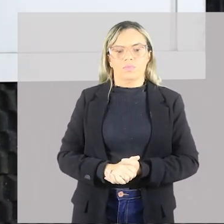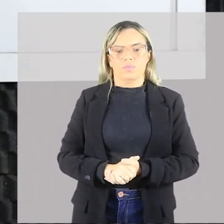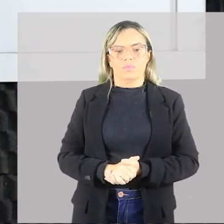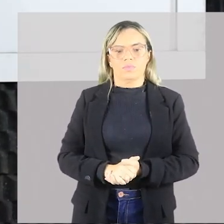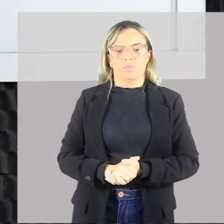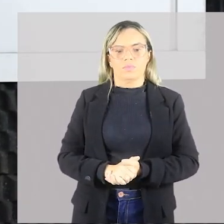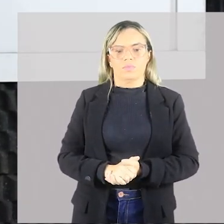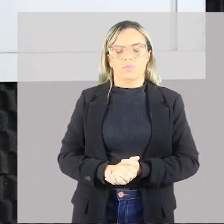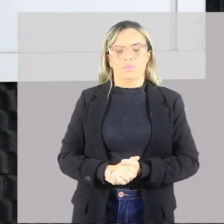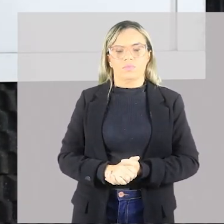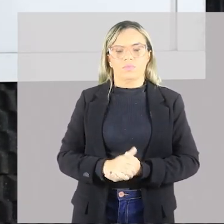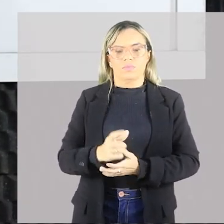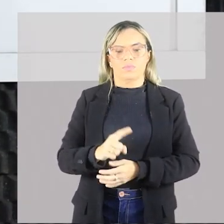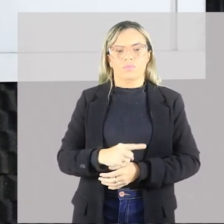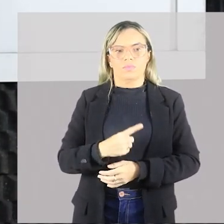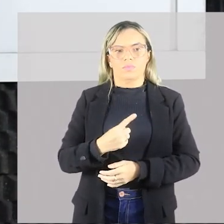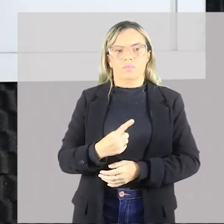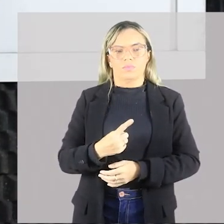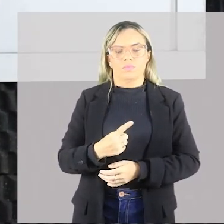1728, né?